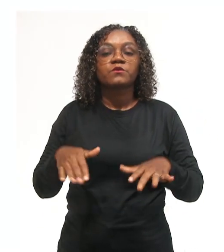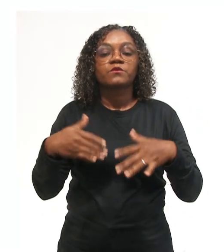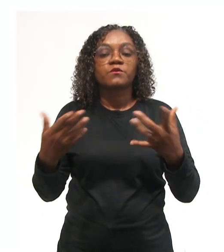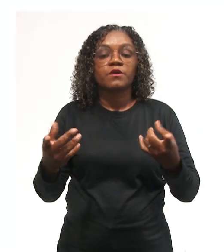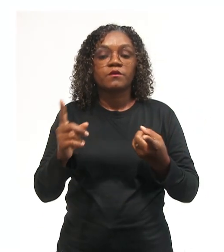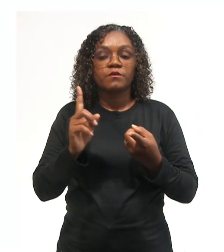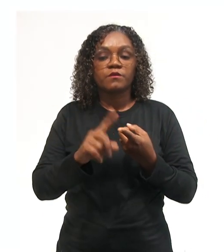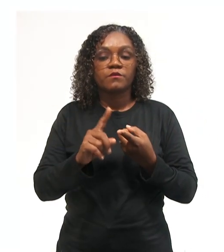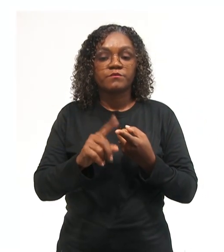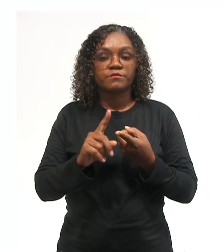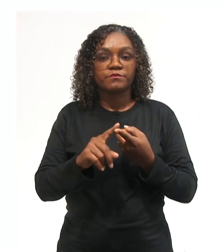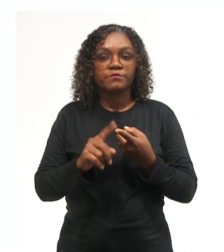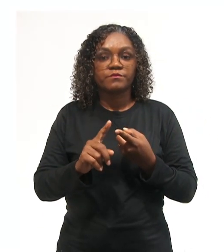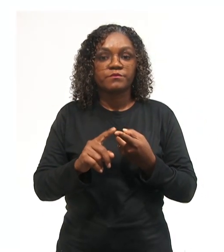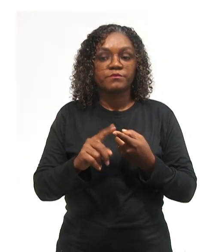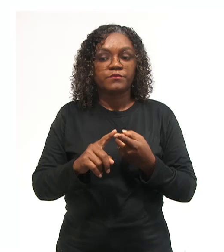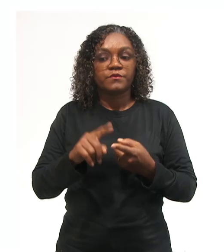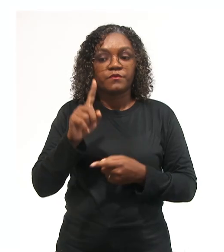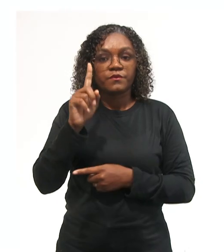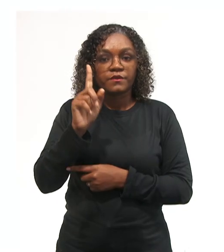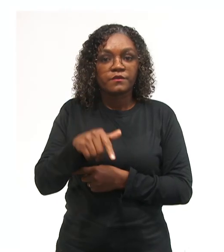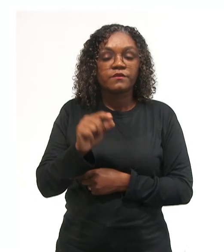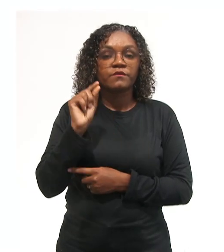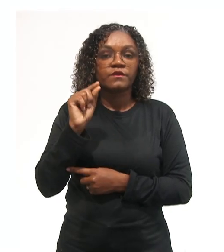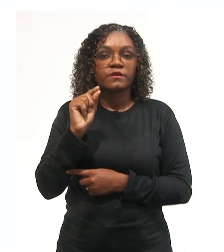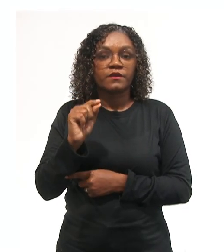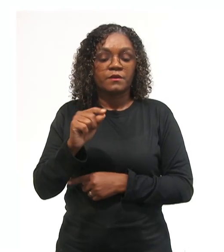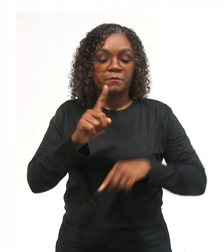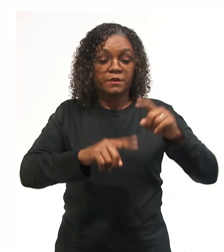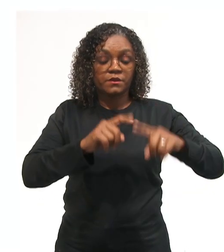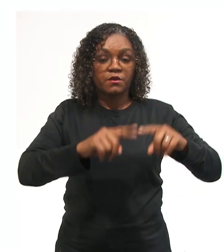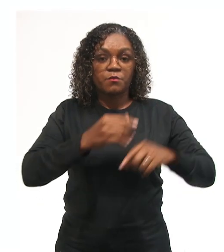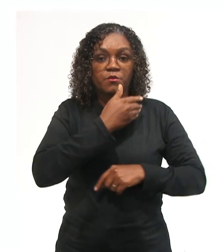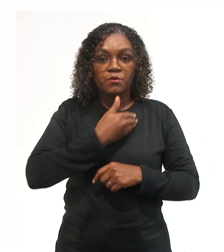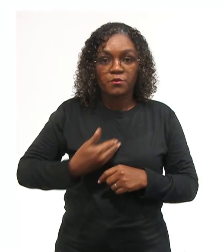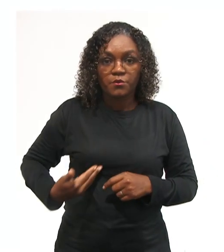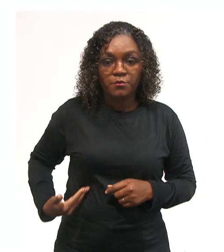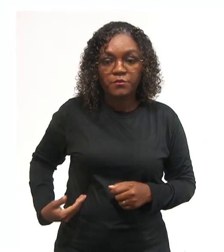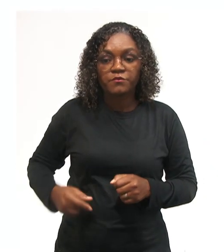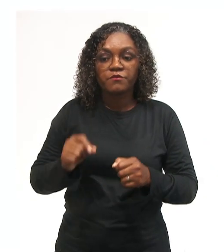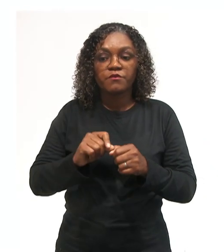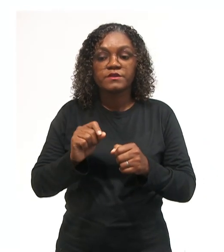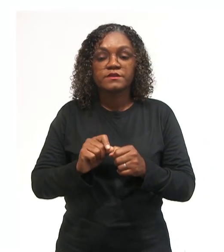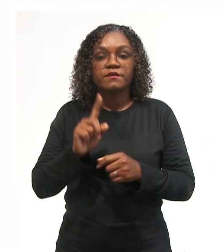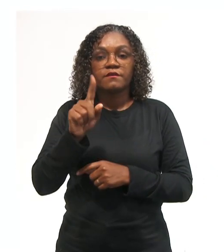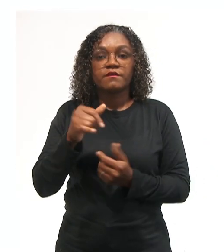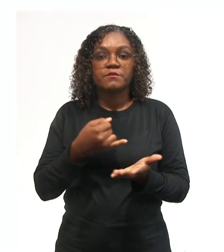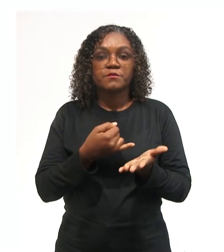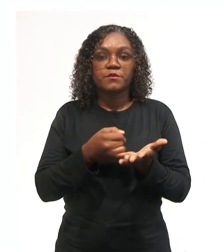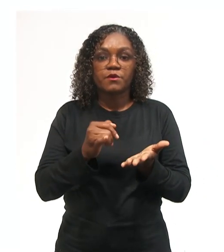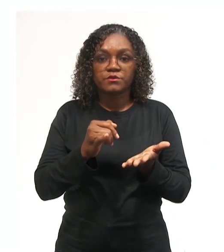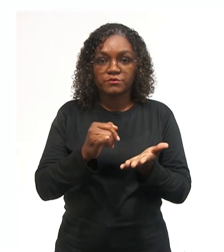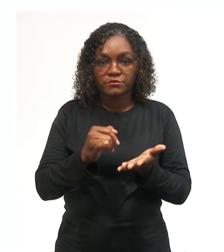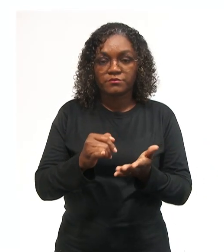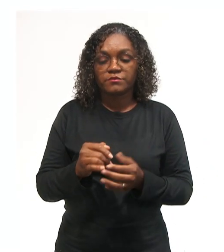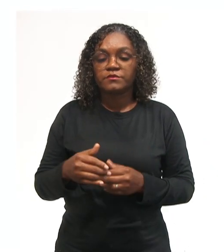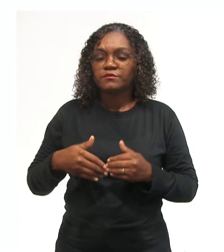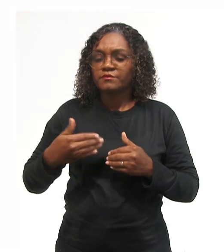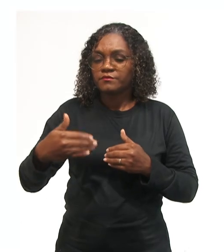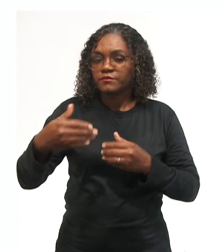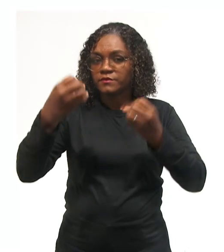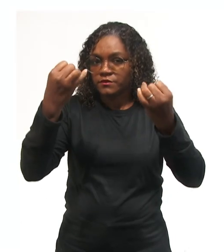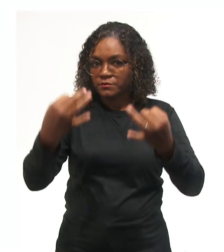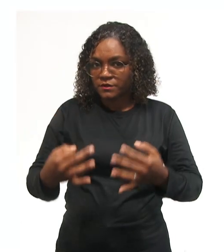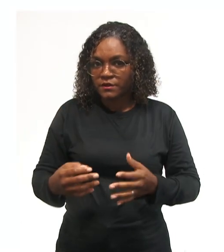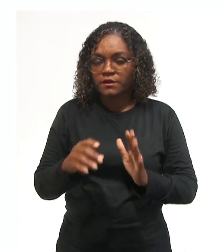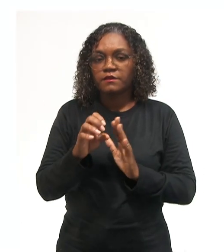provisão de bens públicos. Como que ele vai fazer isso? Por via de impostos. Daqui a pouco eu vou trazer